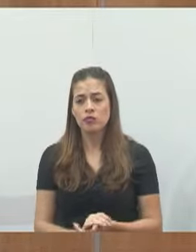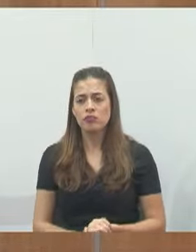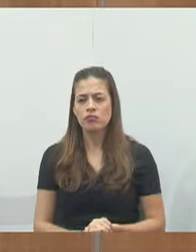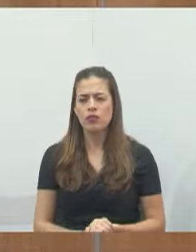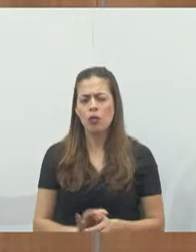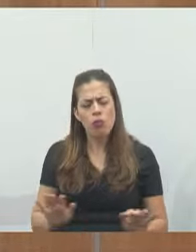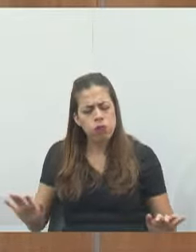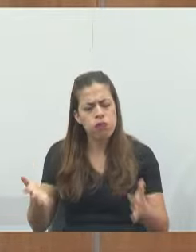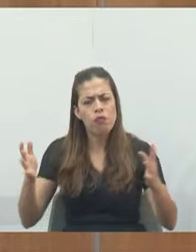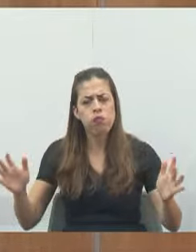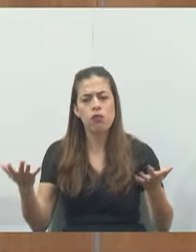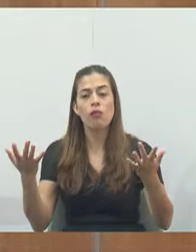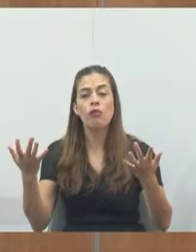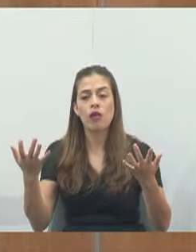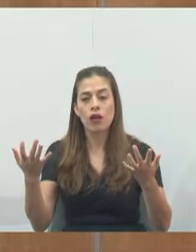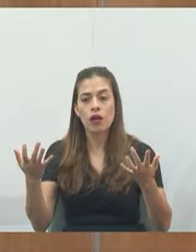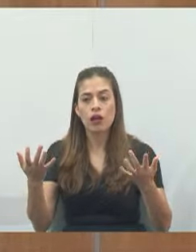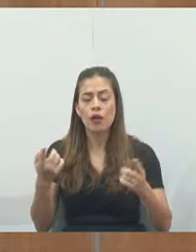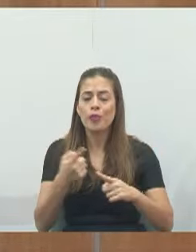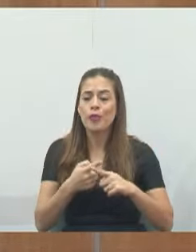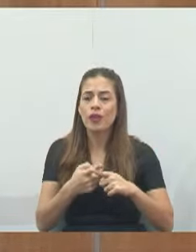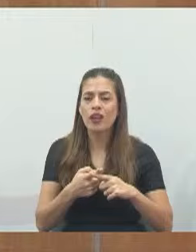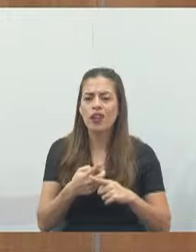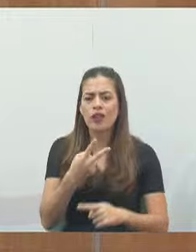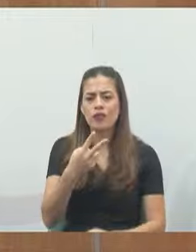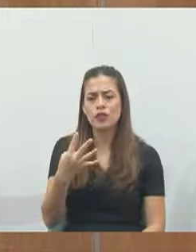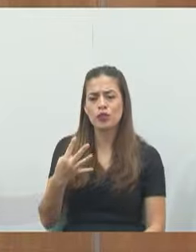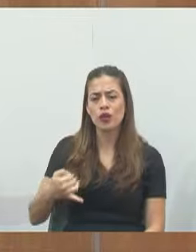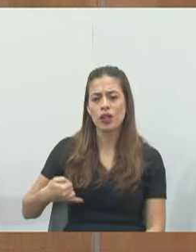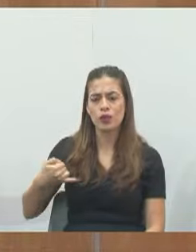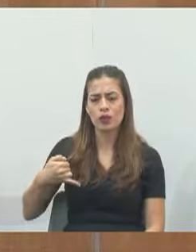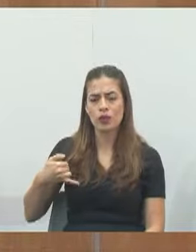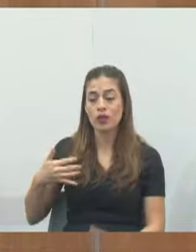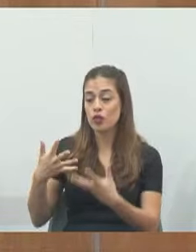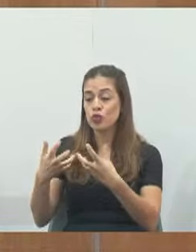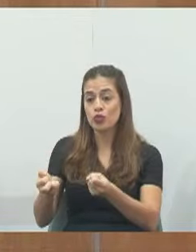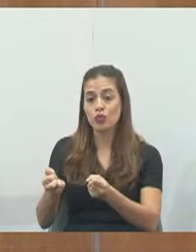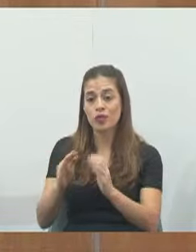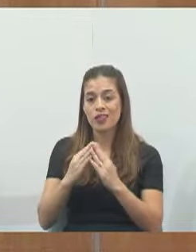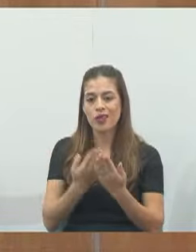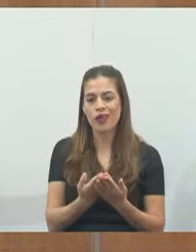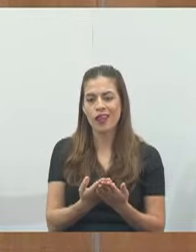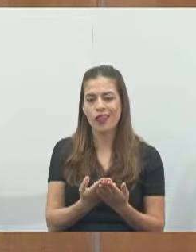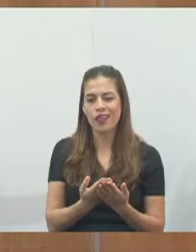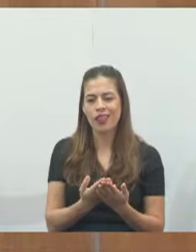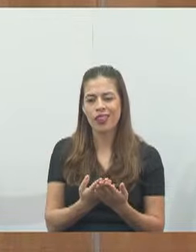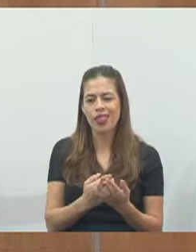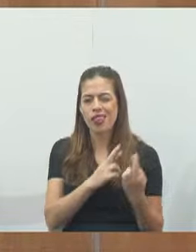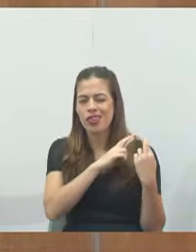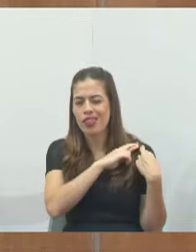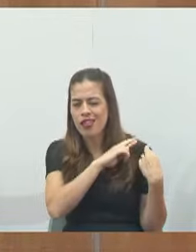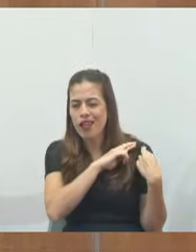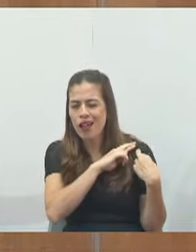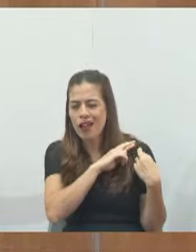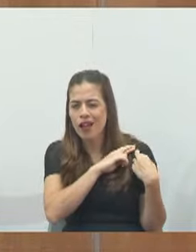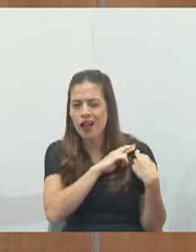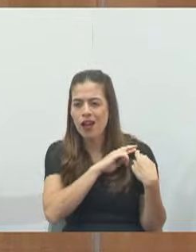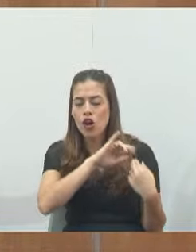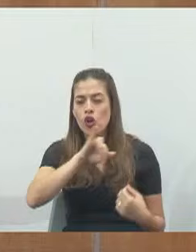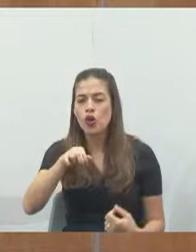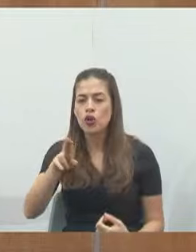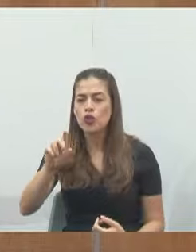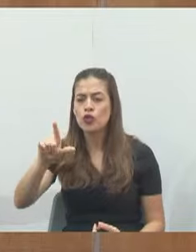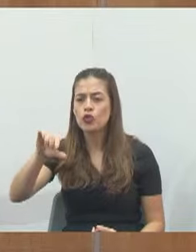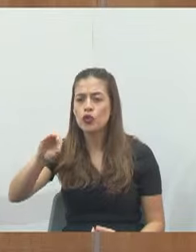Isso é uma motivação, porque aos 24 anos eu assumi um colégio, né? E toda a responsabilidade, Júlio